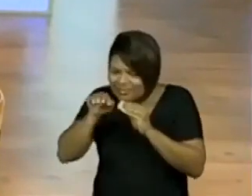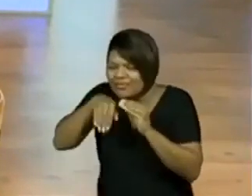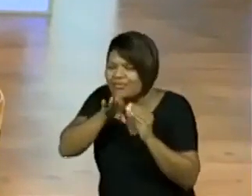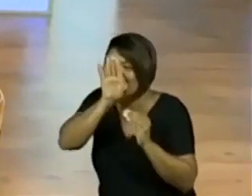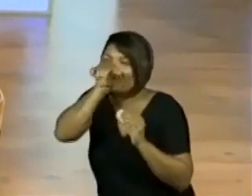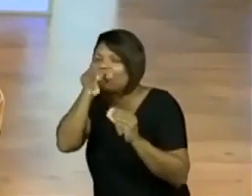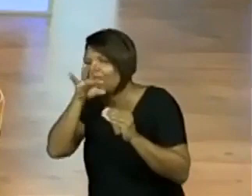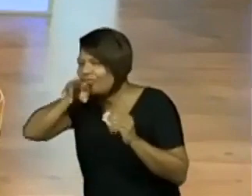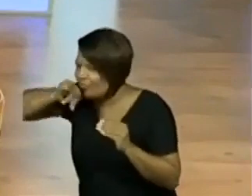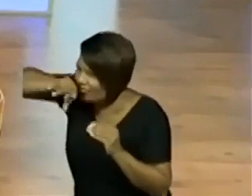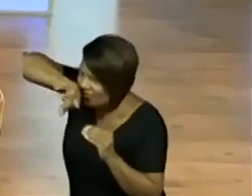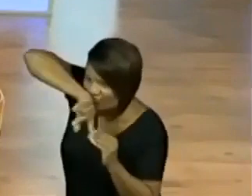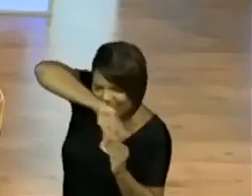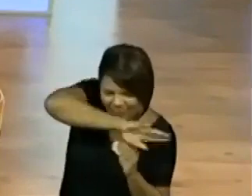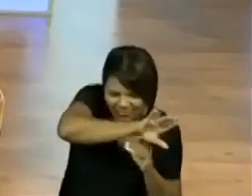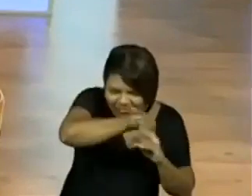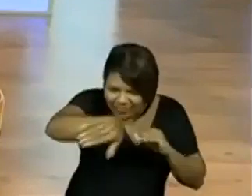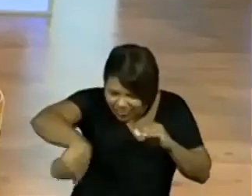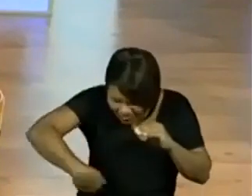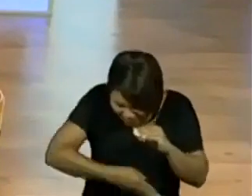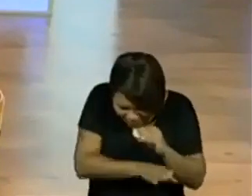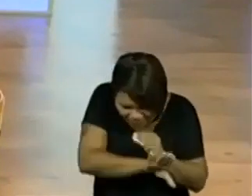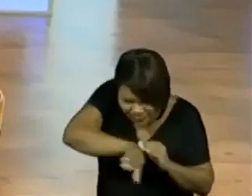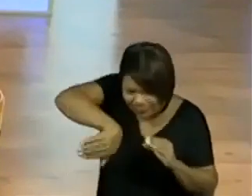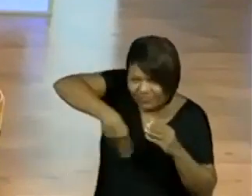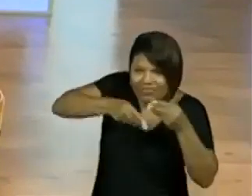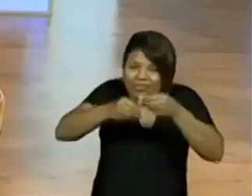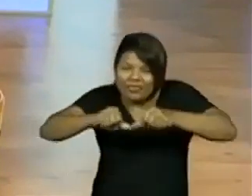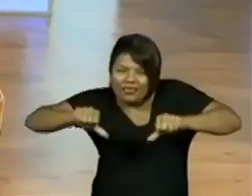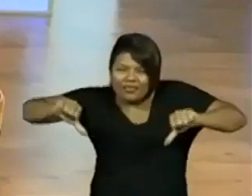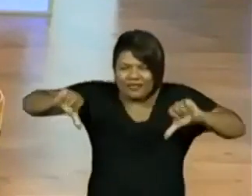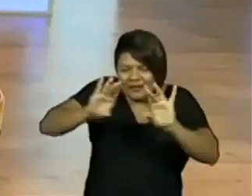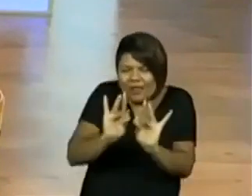foi reunindo o barro do chão